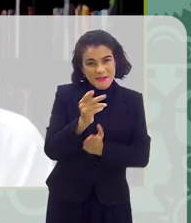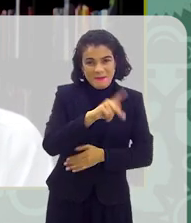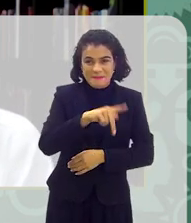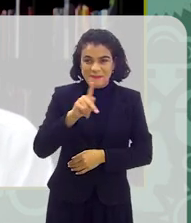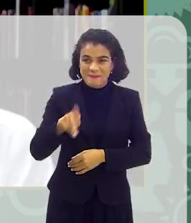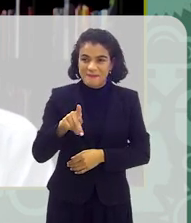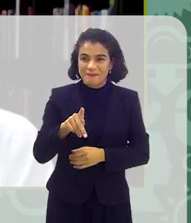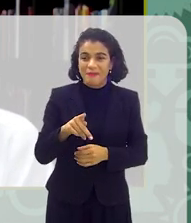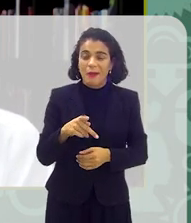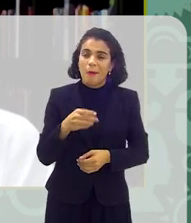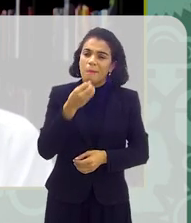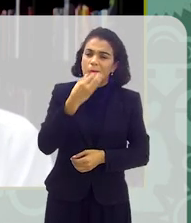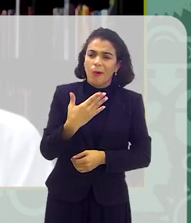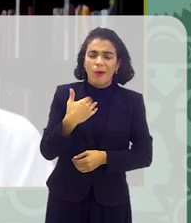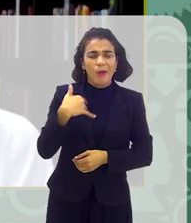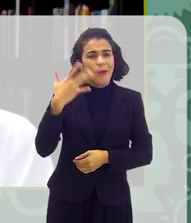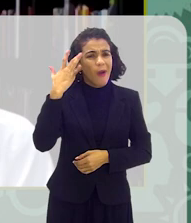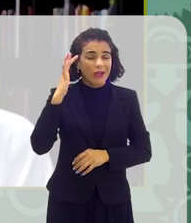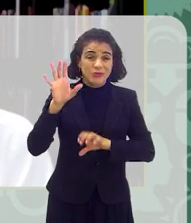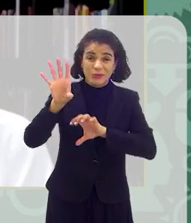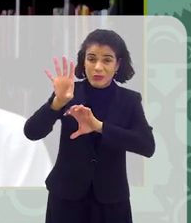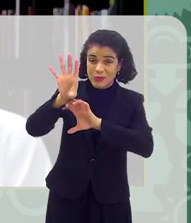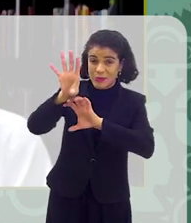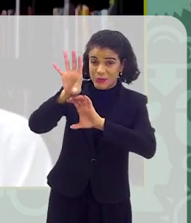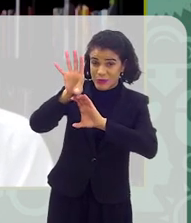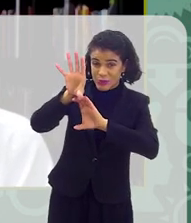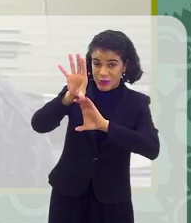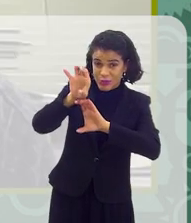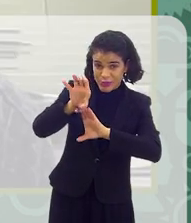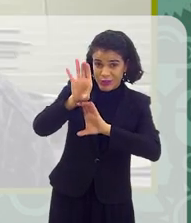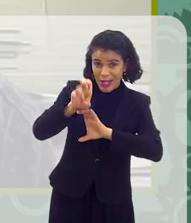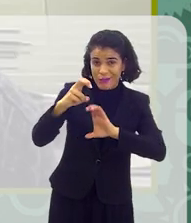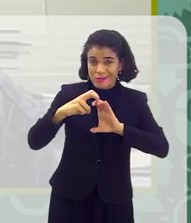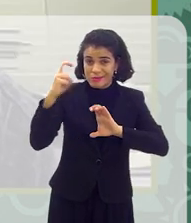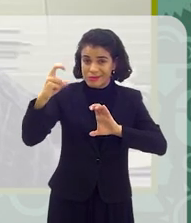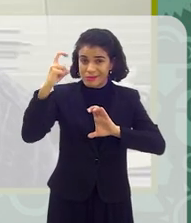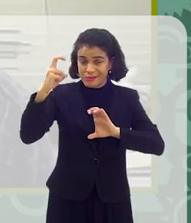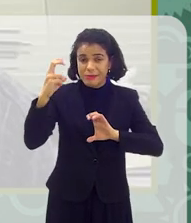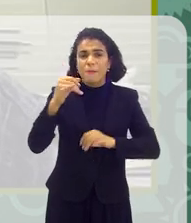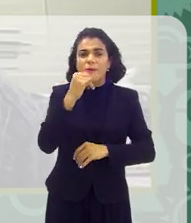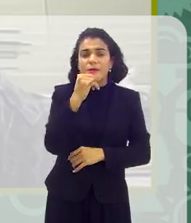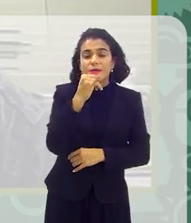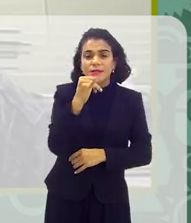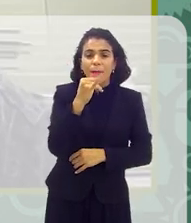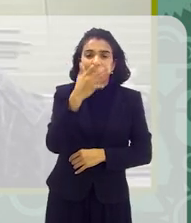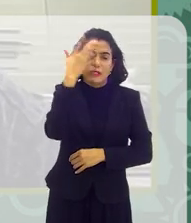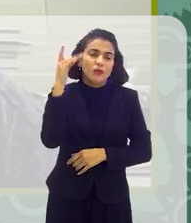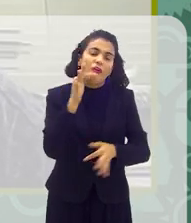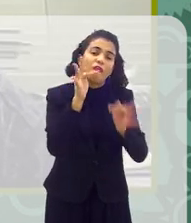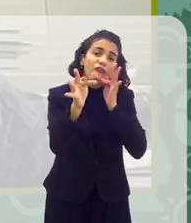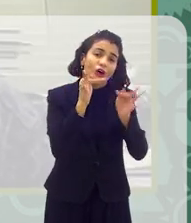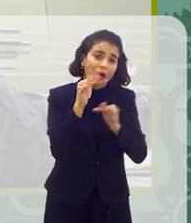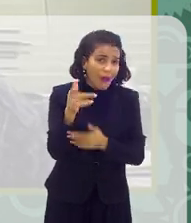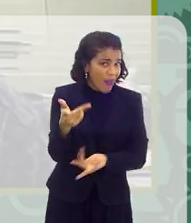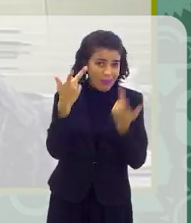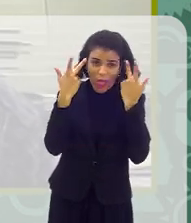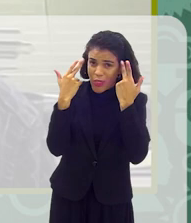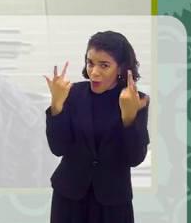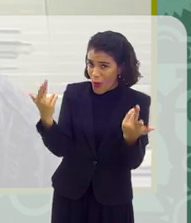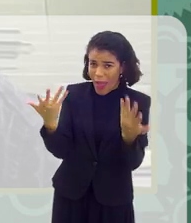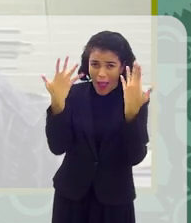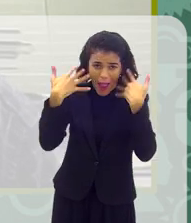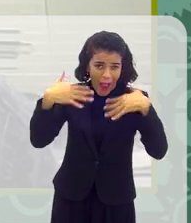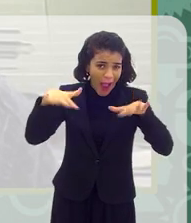senhor. Bom, eu acho que o ChatGPT, em menor tamanho, ela sempre existiu, né? Por exemplo, uma pessoa que faz fofoca é um ChatGPT